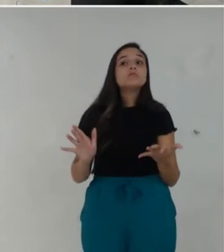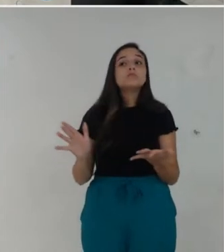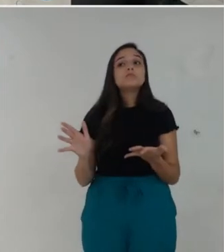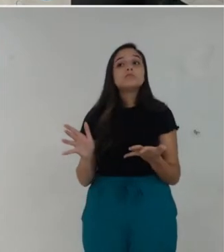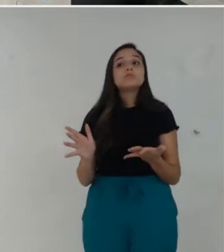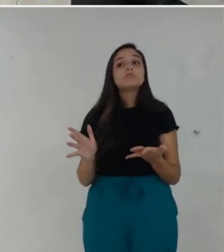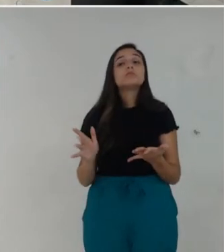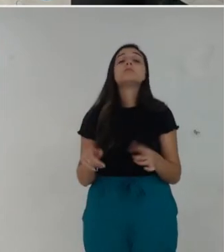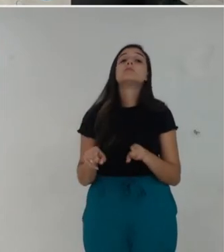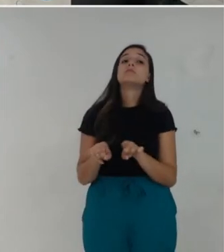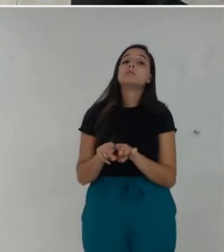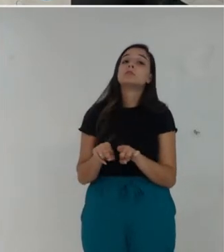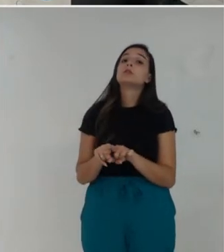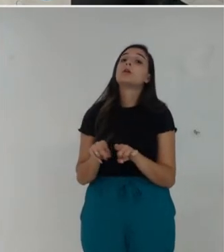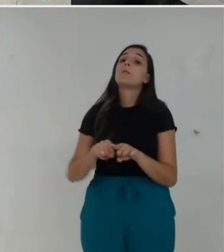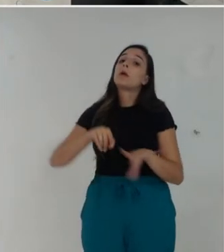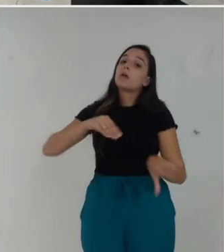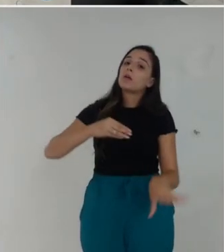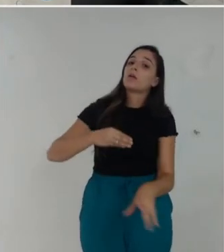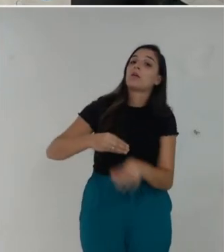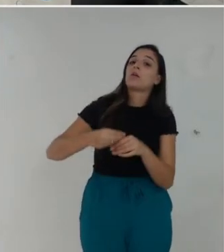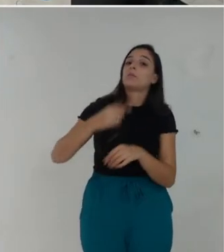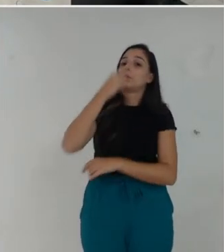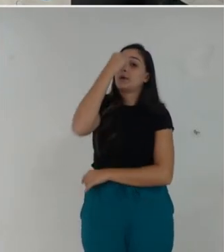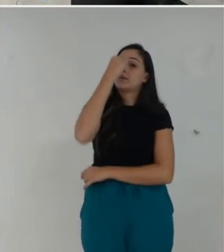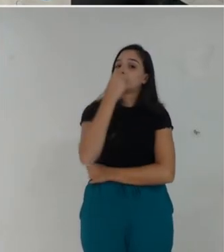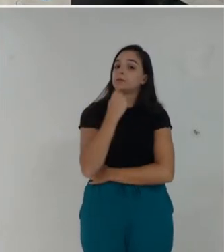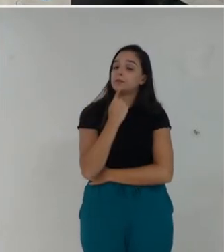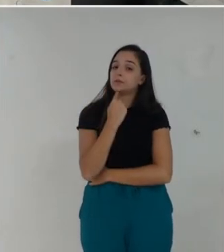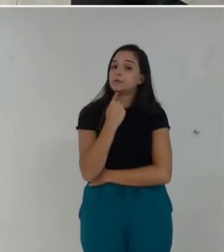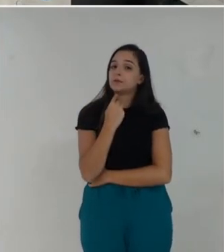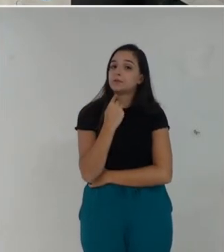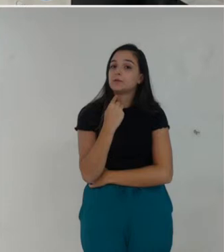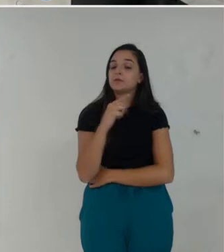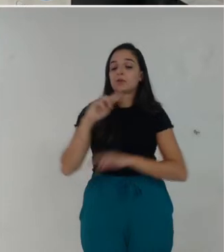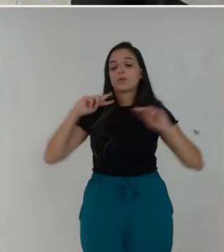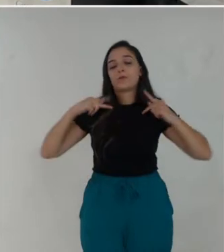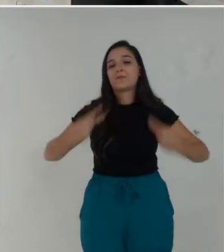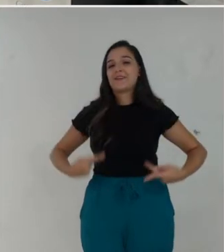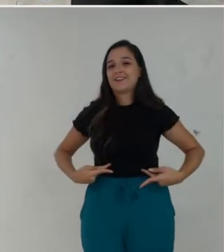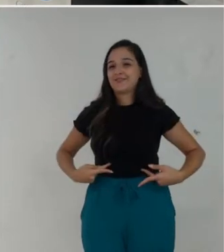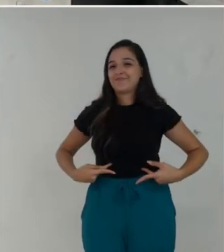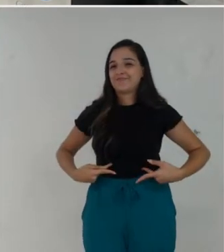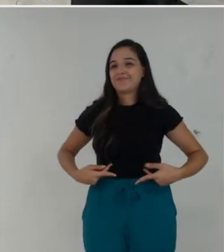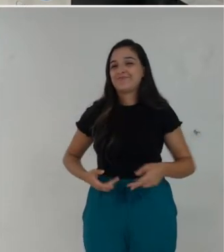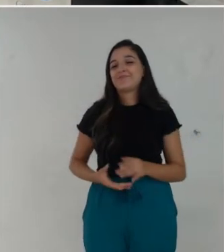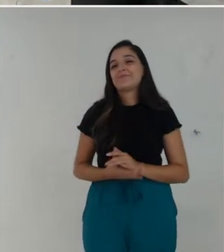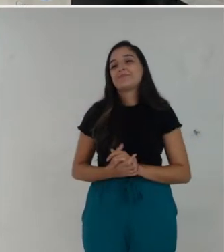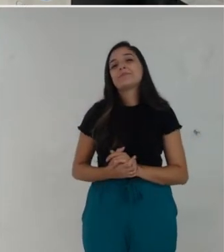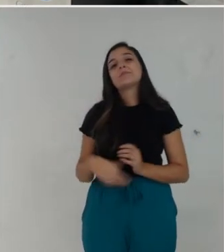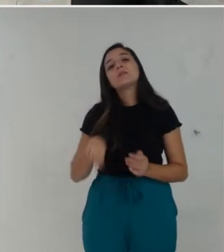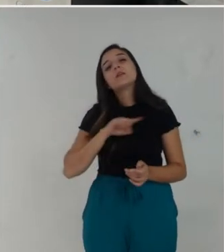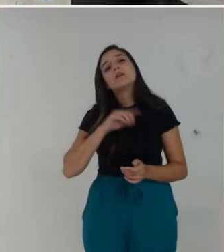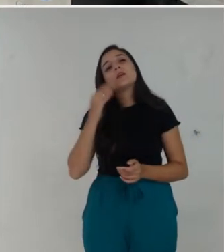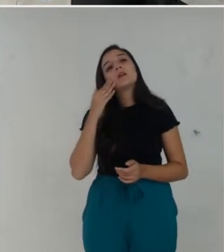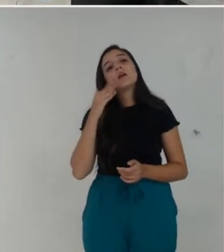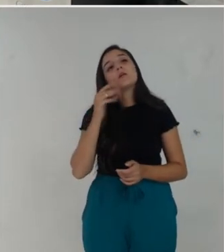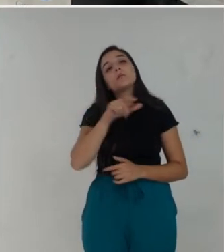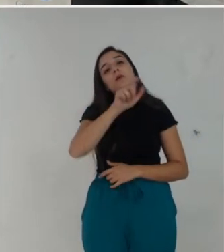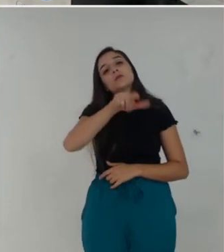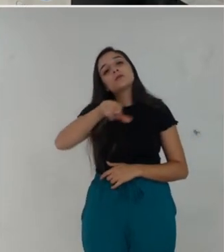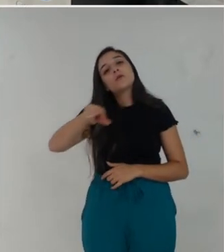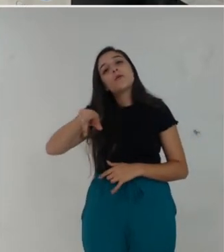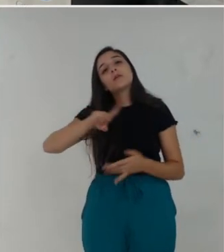também faz parte do perfil daquele ser humano. Estamos entendendo os tradutores e as tradutoras como